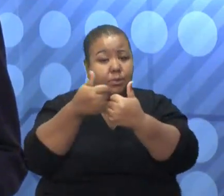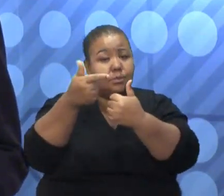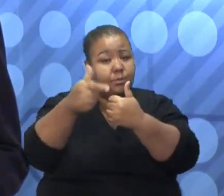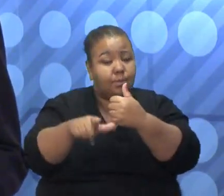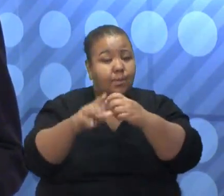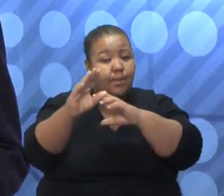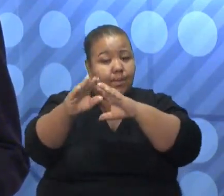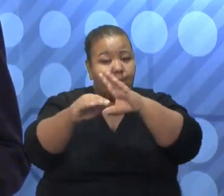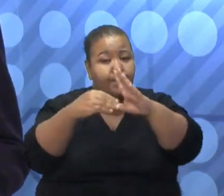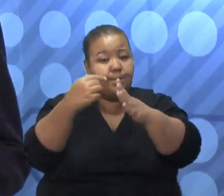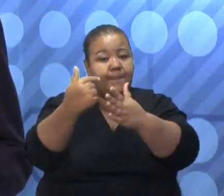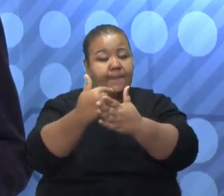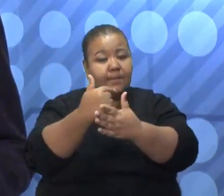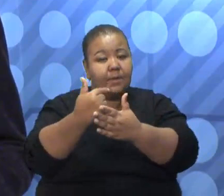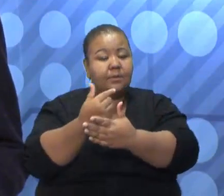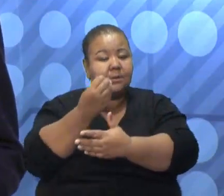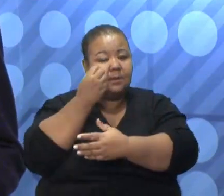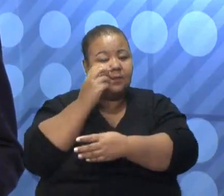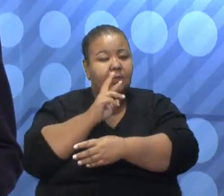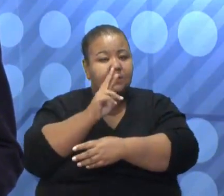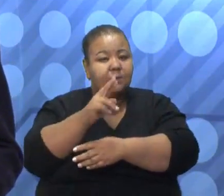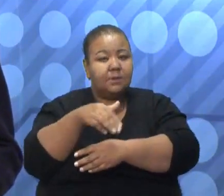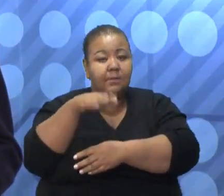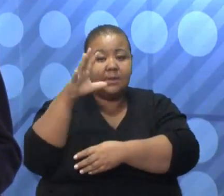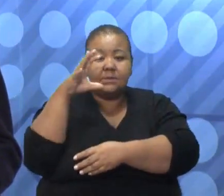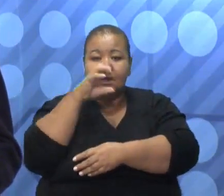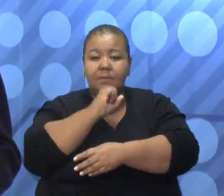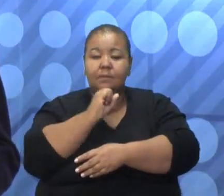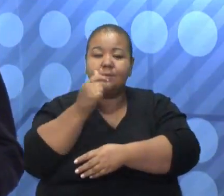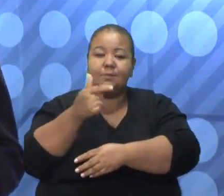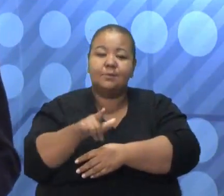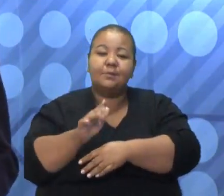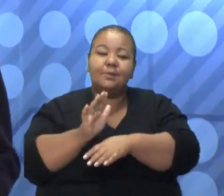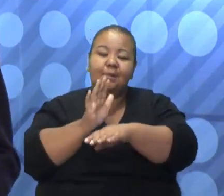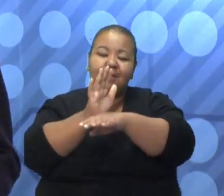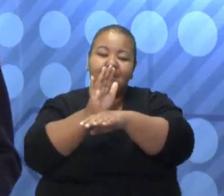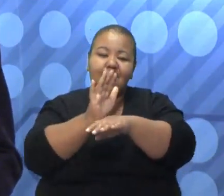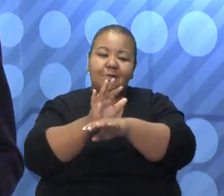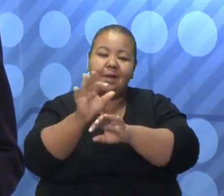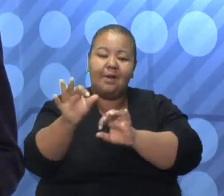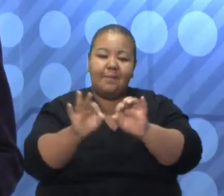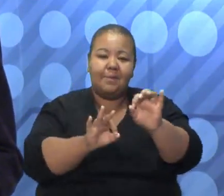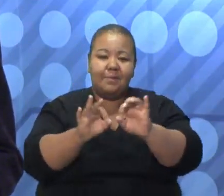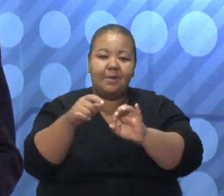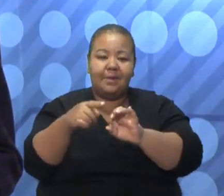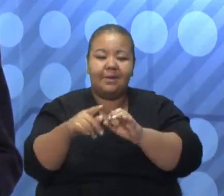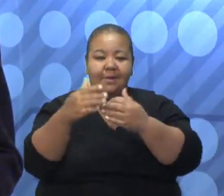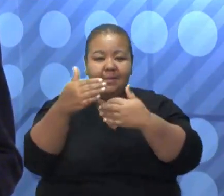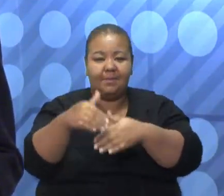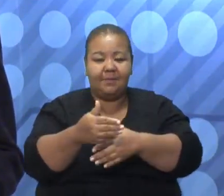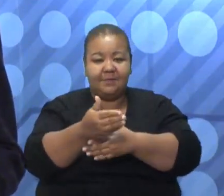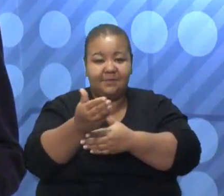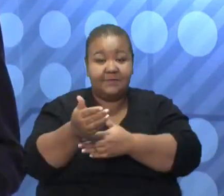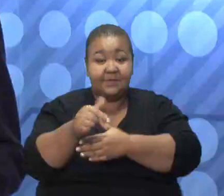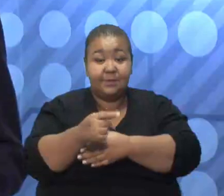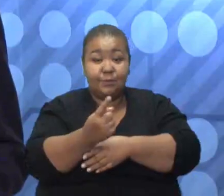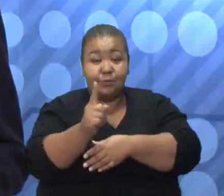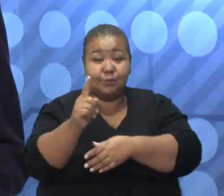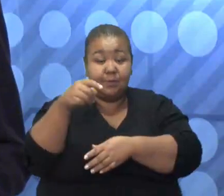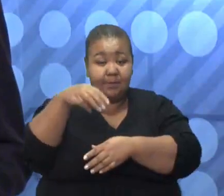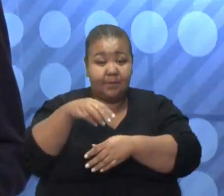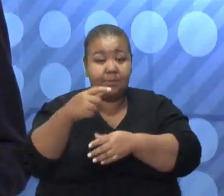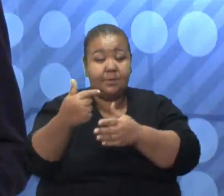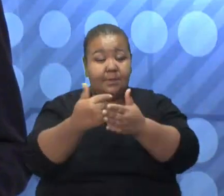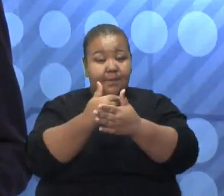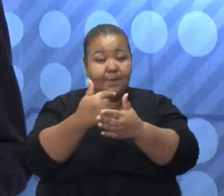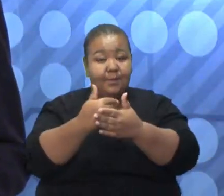mande dúvidas, eu vou responder o mais rápido que eu conseguir para ajudá-los na preparação para as provas de vocês. O último minutinho aí eu vou